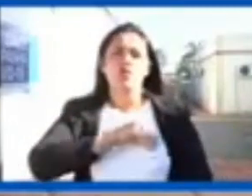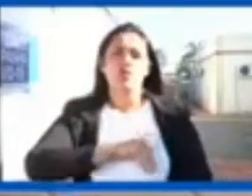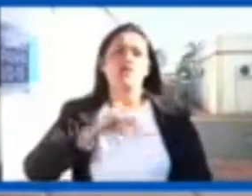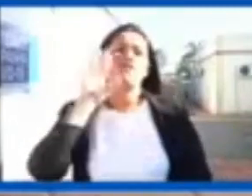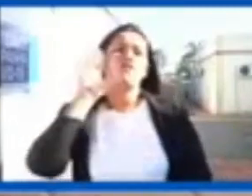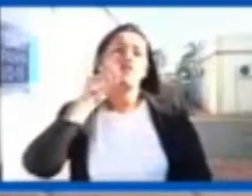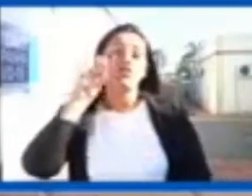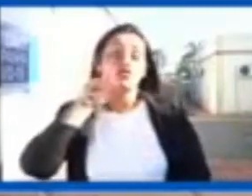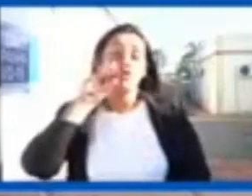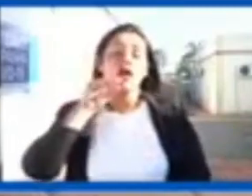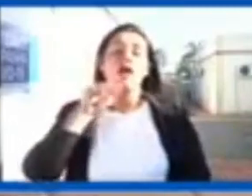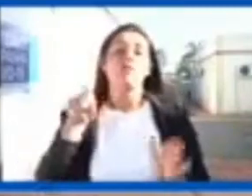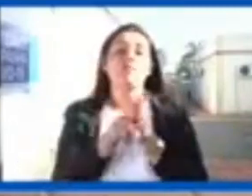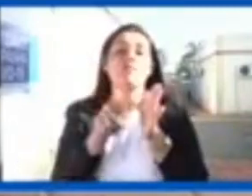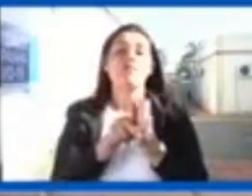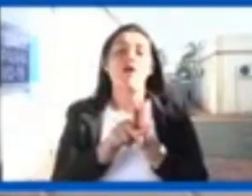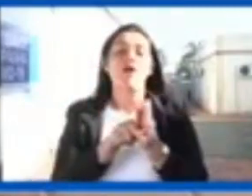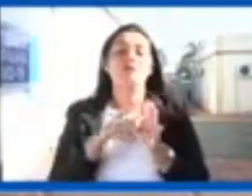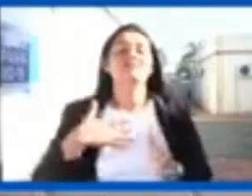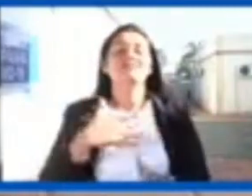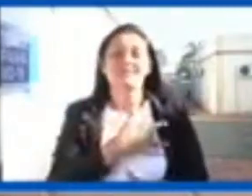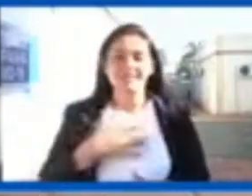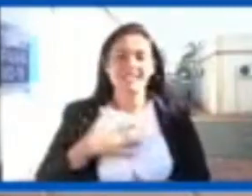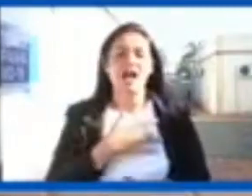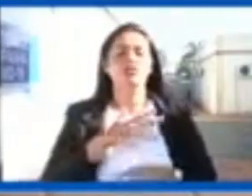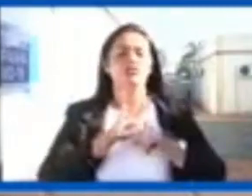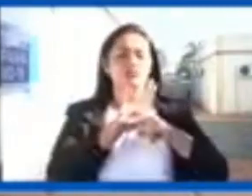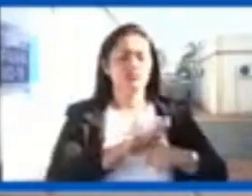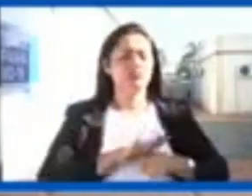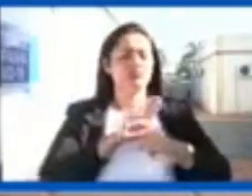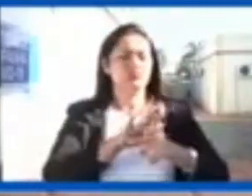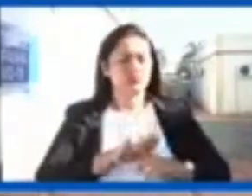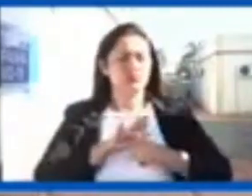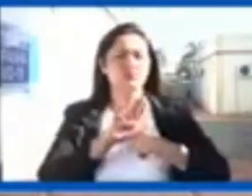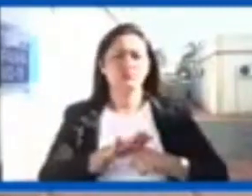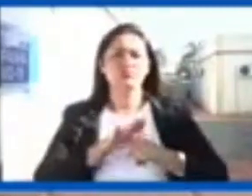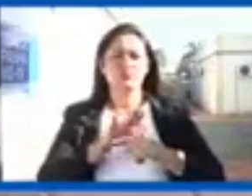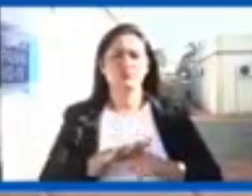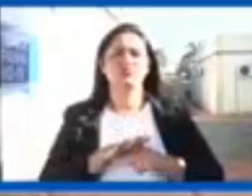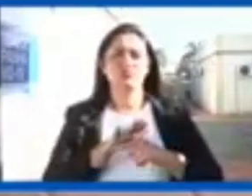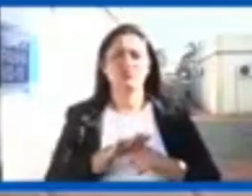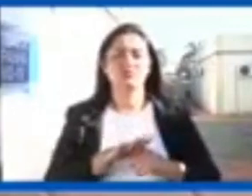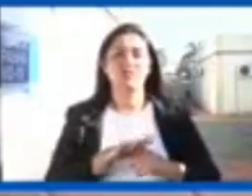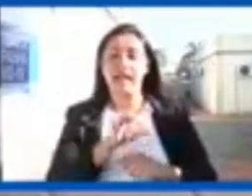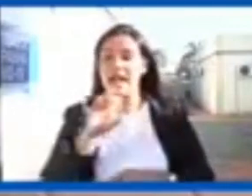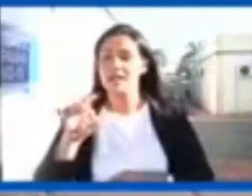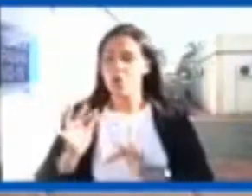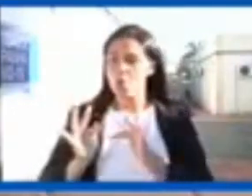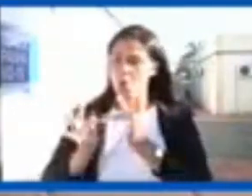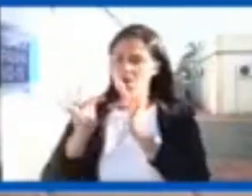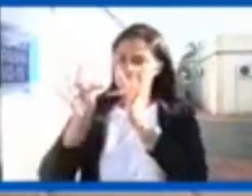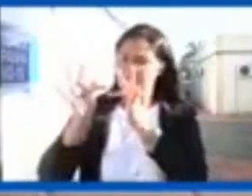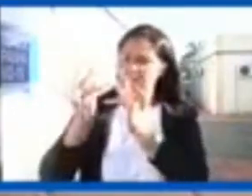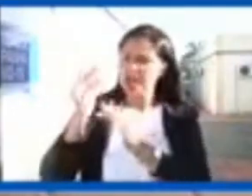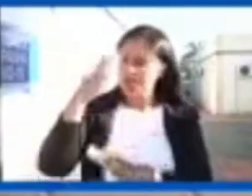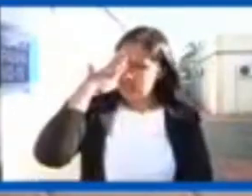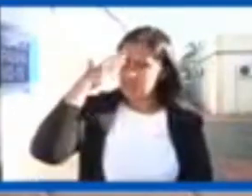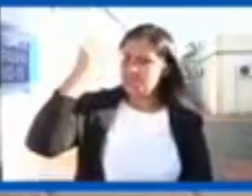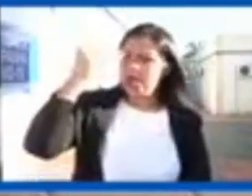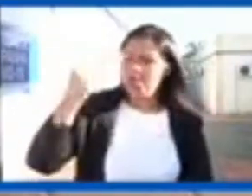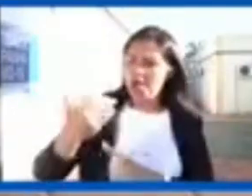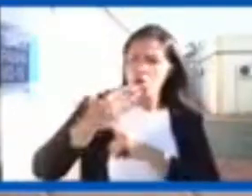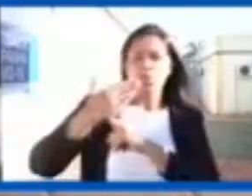vão atuar nesse espaço que além de dedicar a sua o seu conhecimento a sua habilidade técnica também